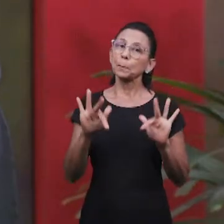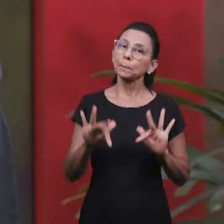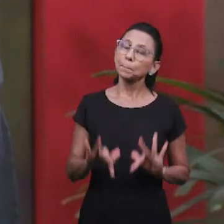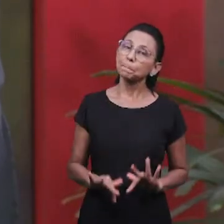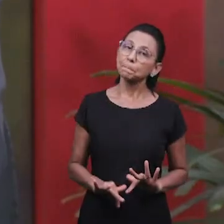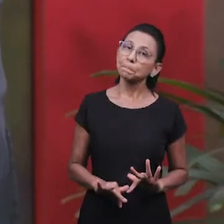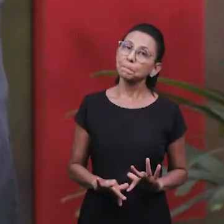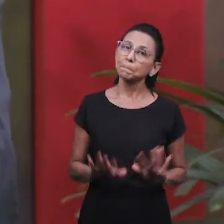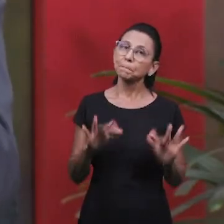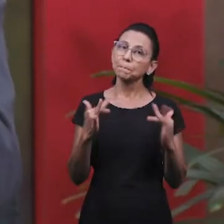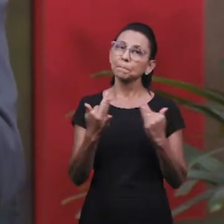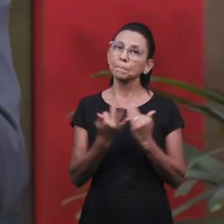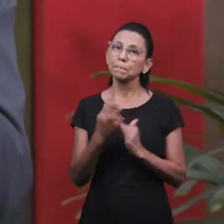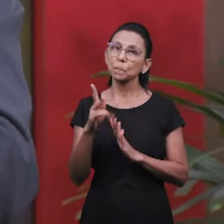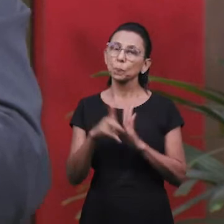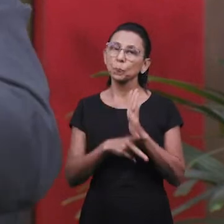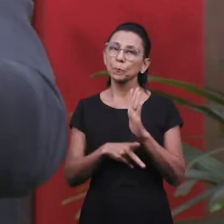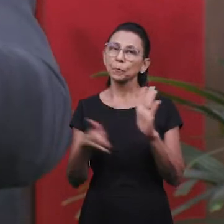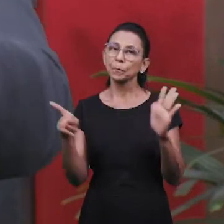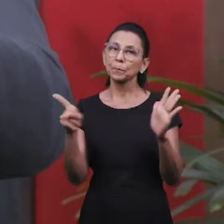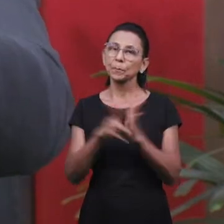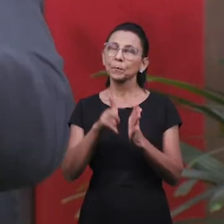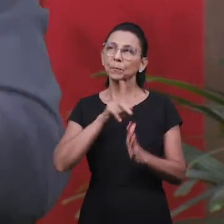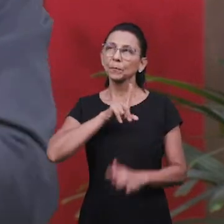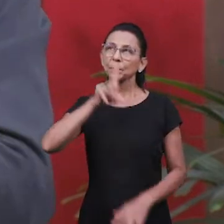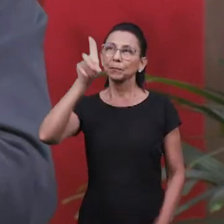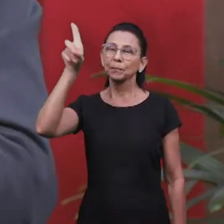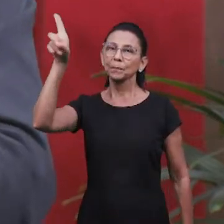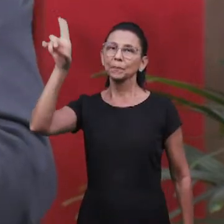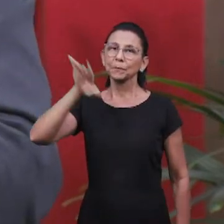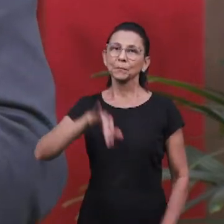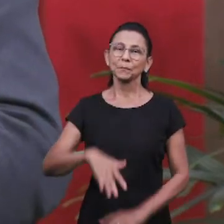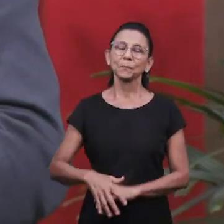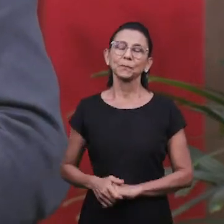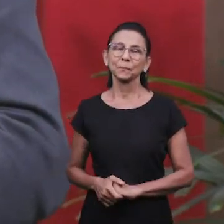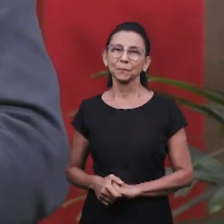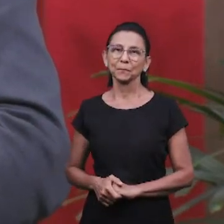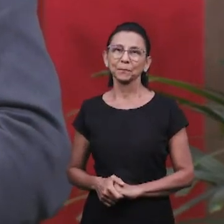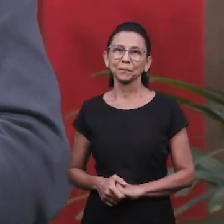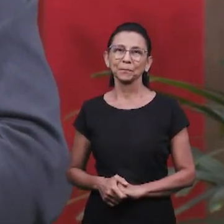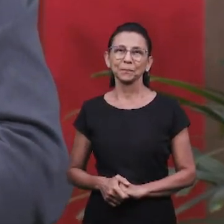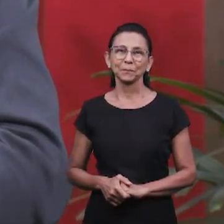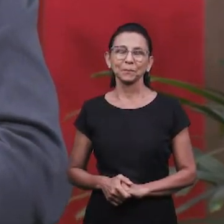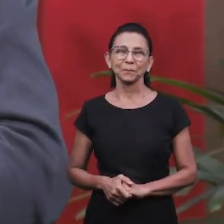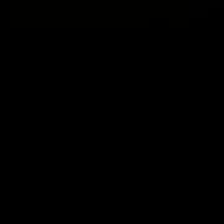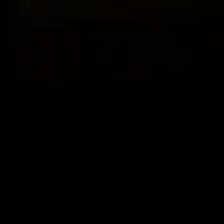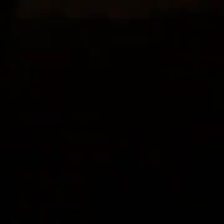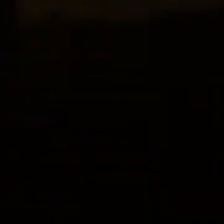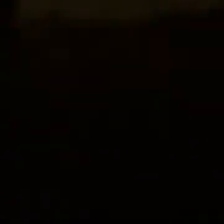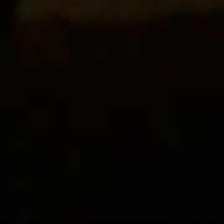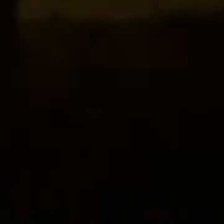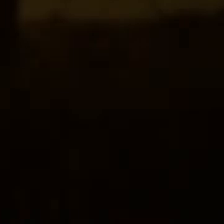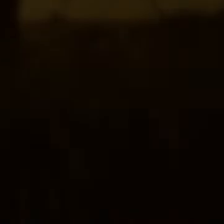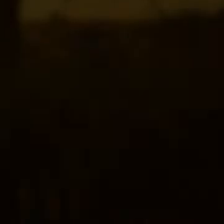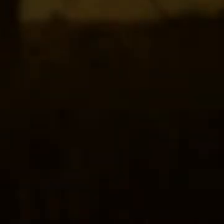final, então, do programa Família, um projeto de Deus. Não deixe de assistir o culto, que vem daqui a pouquinho o culto no lar. A paz do Senhor. Senhor.